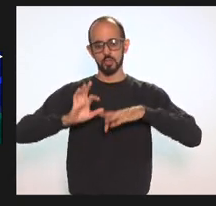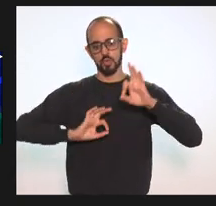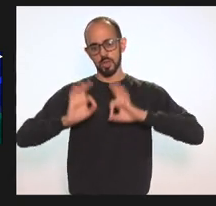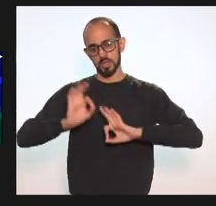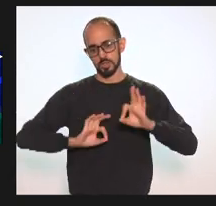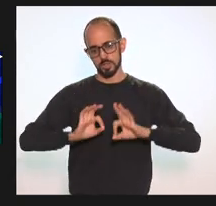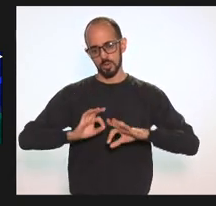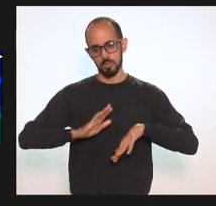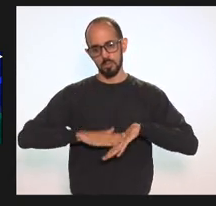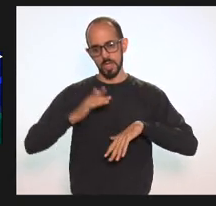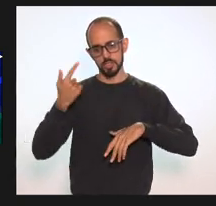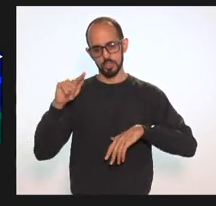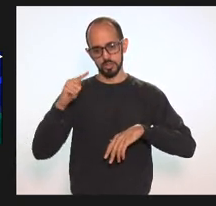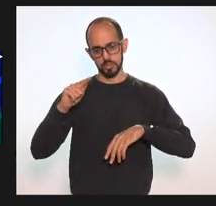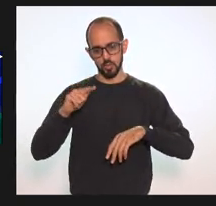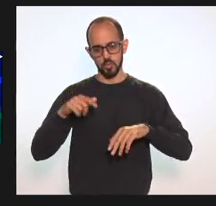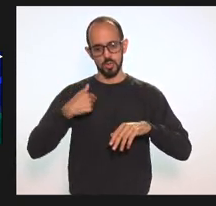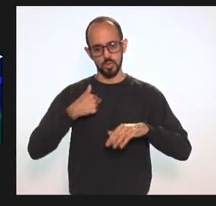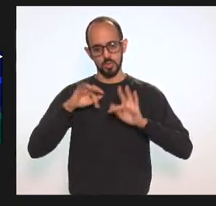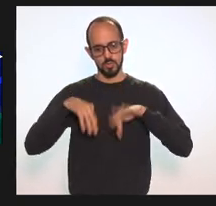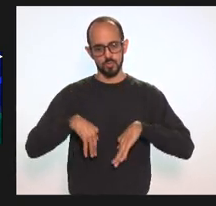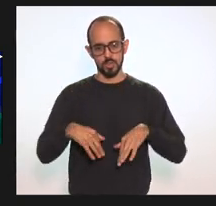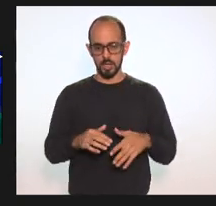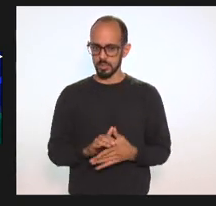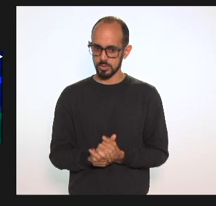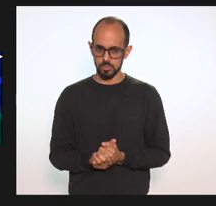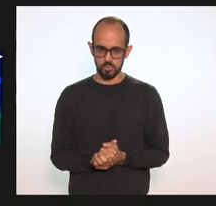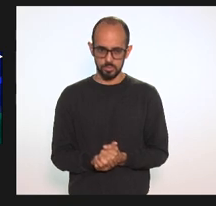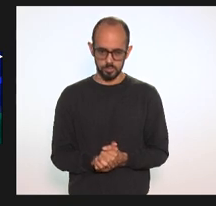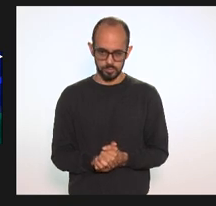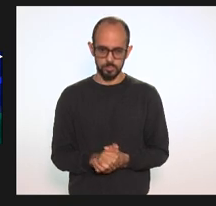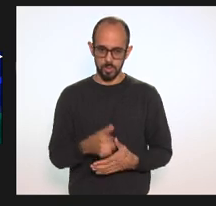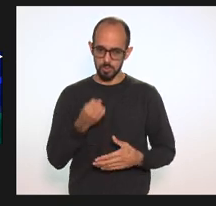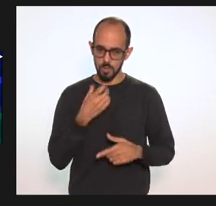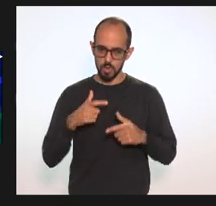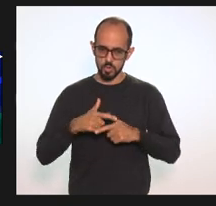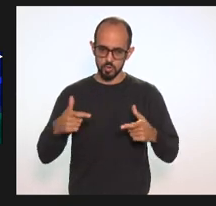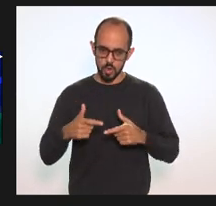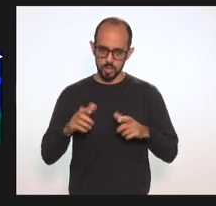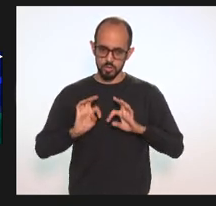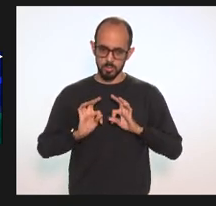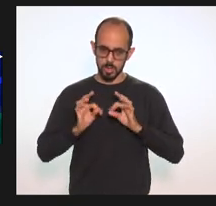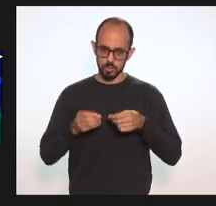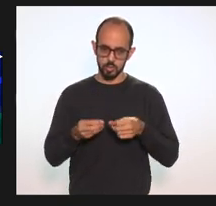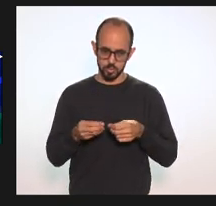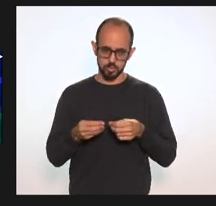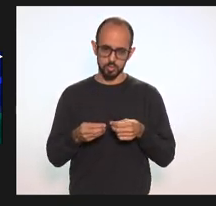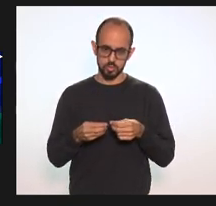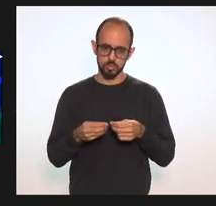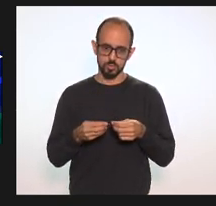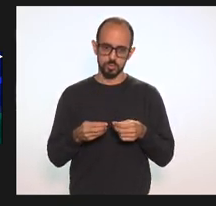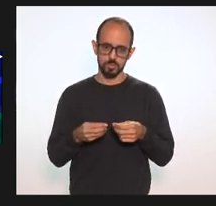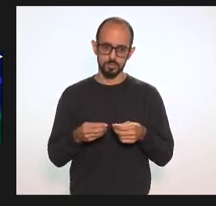questão então fico por aqui e e boa sorte para todos